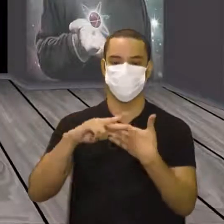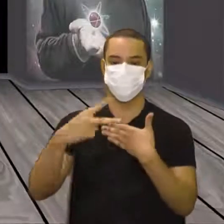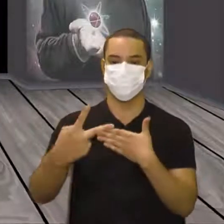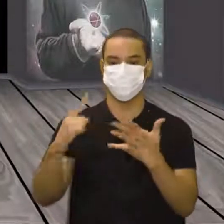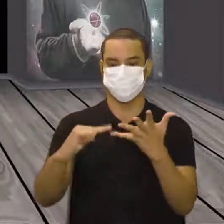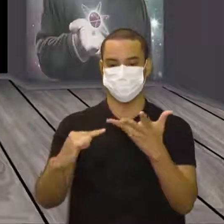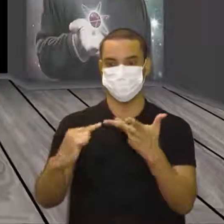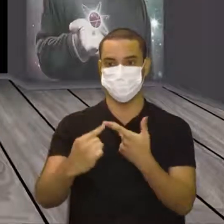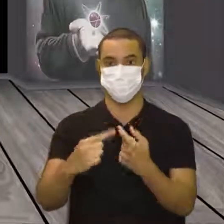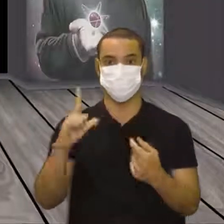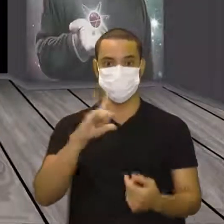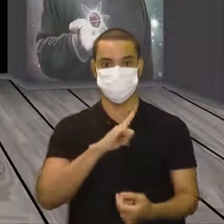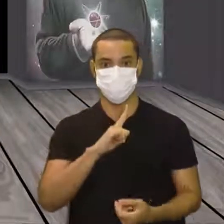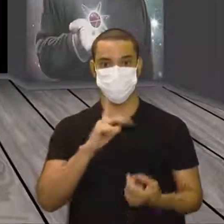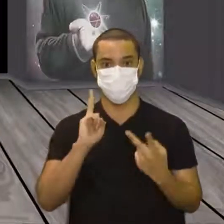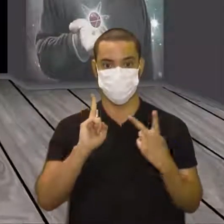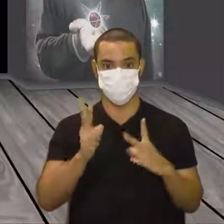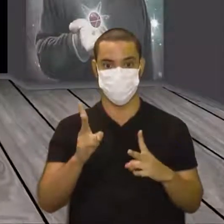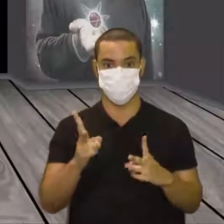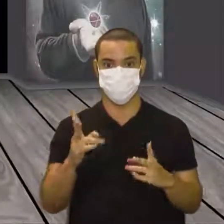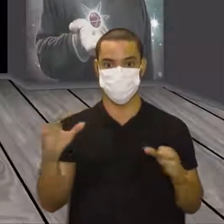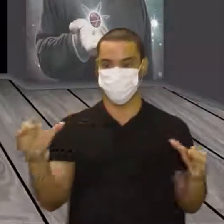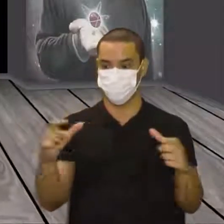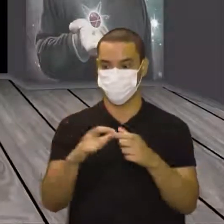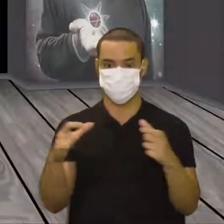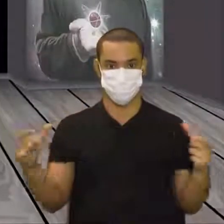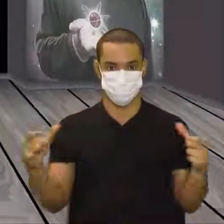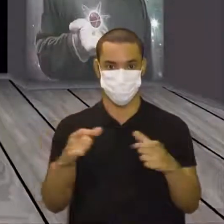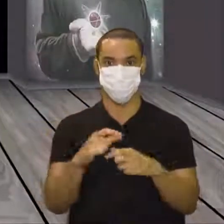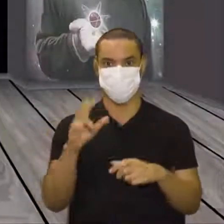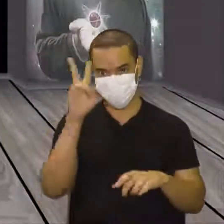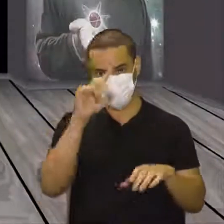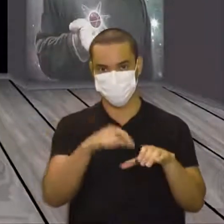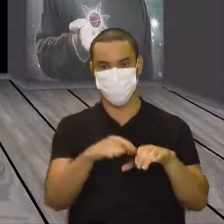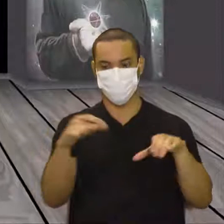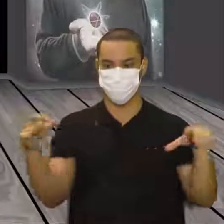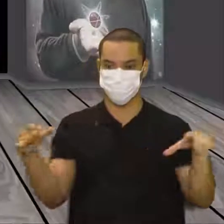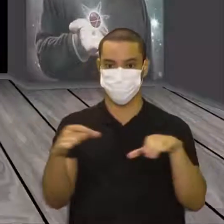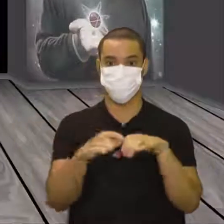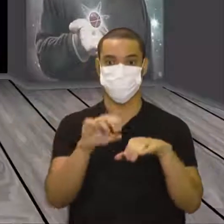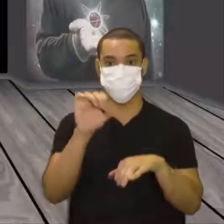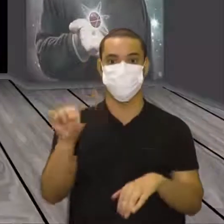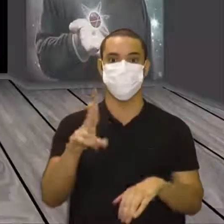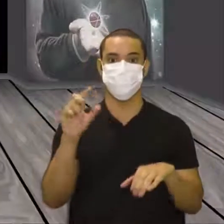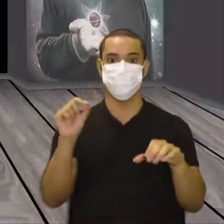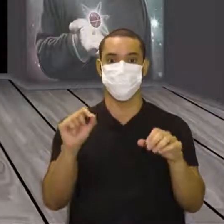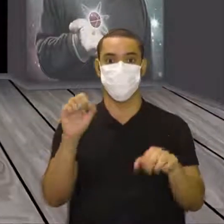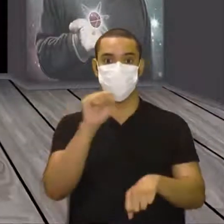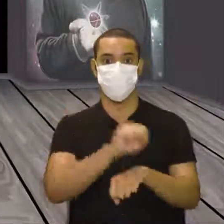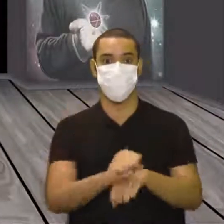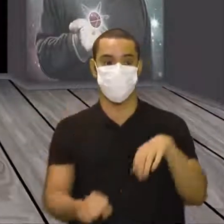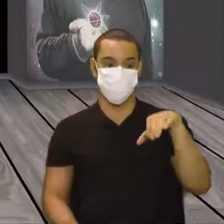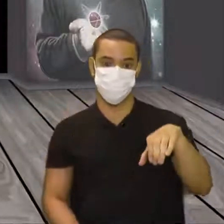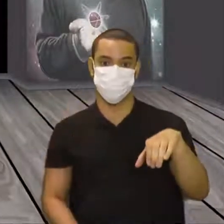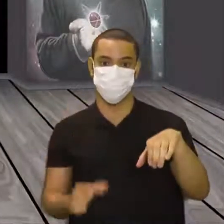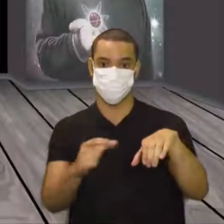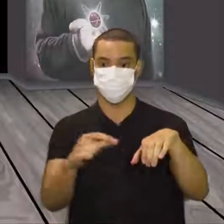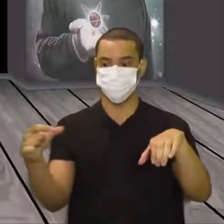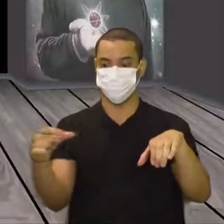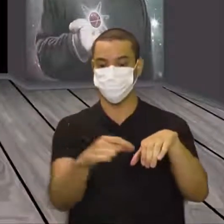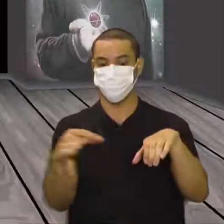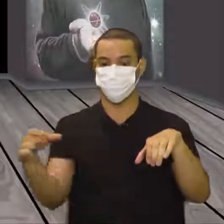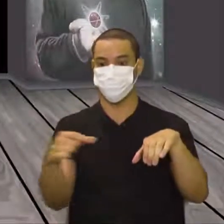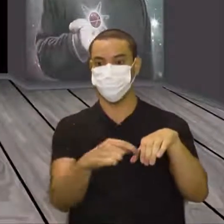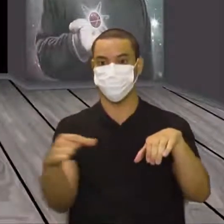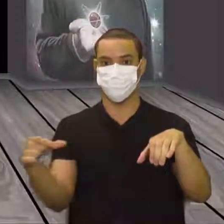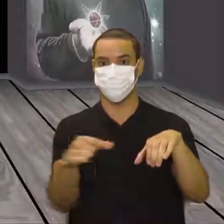eu tenho mesma direção e sentido oposto, certo? Ou eu vou aqui parar o meu condutor e vou variar a